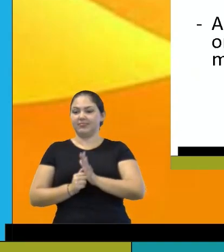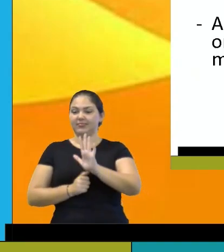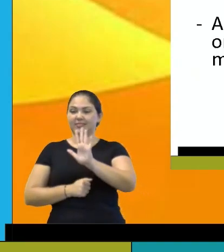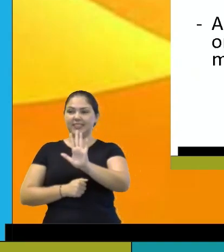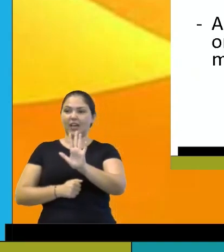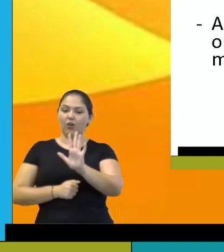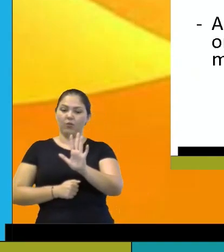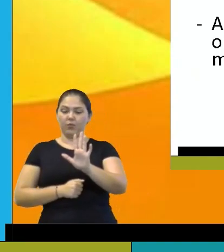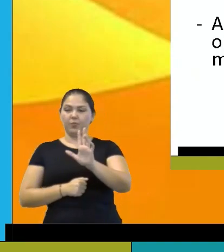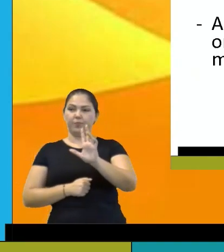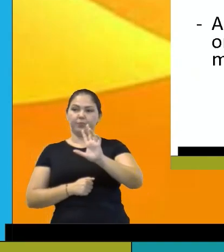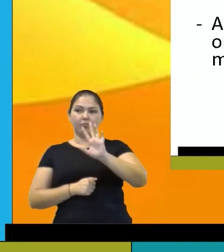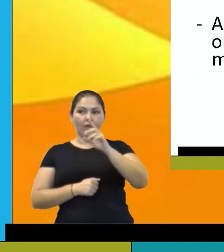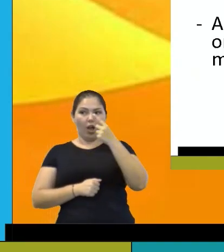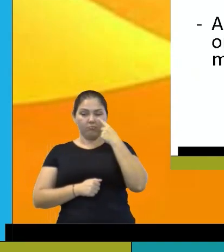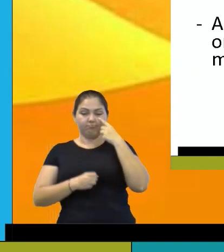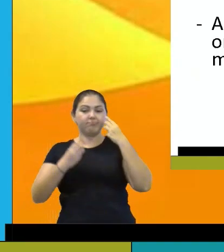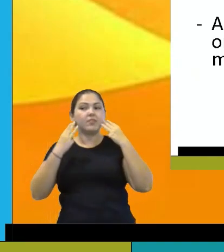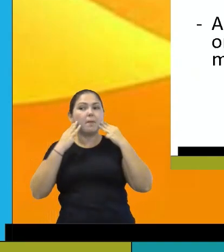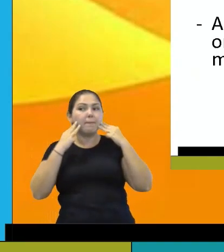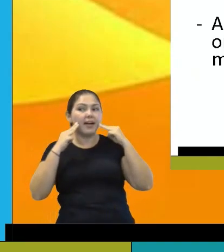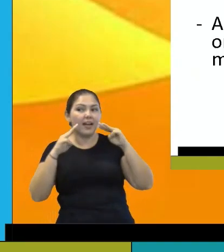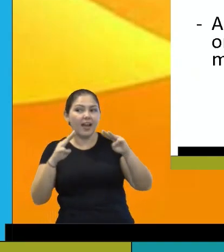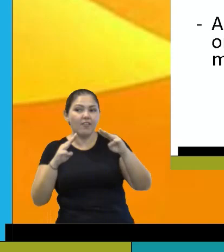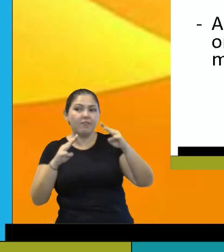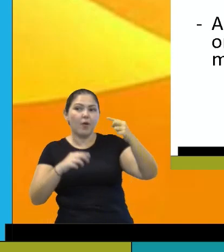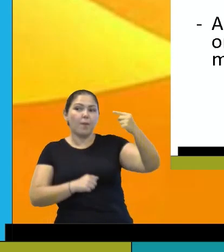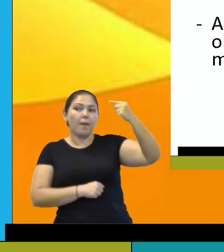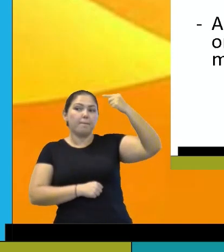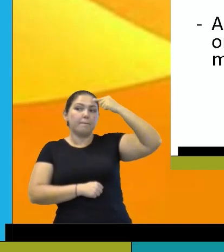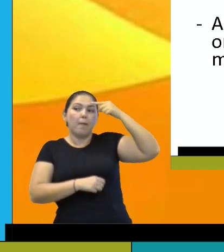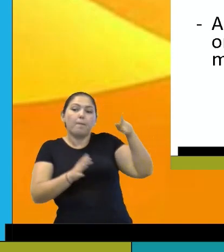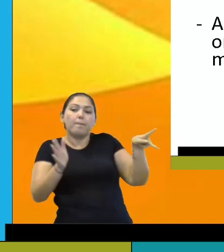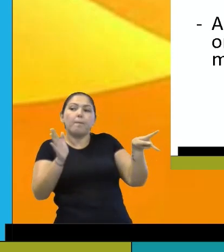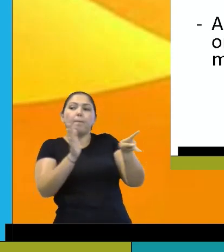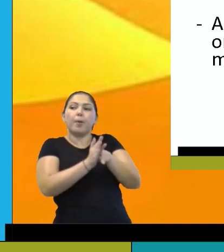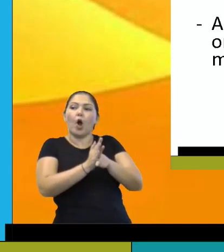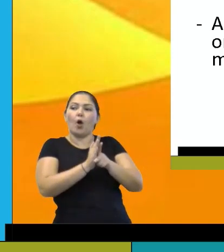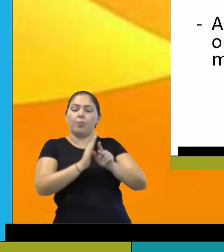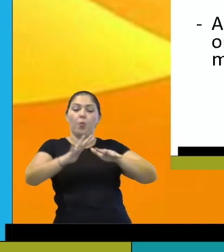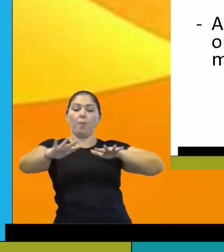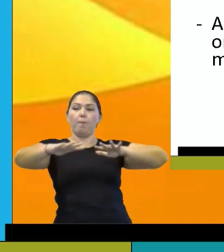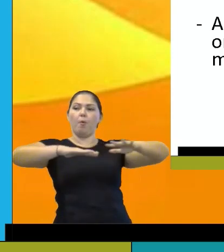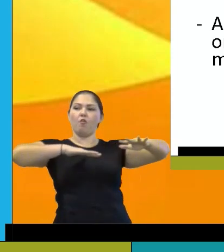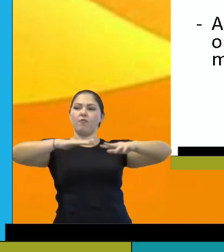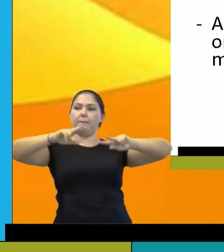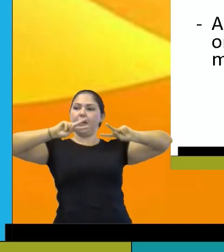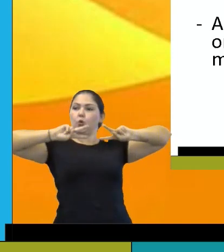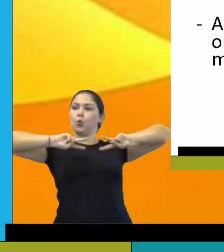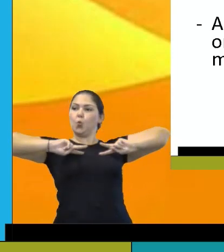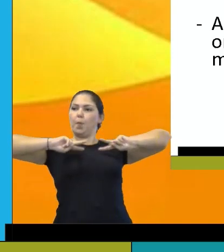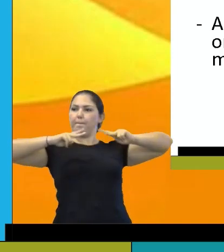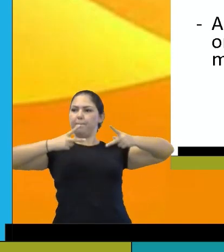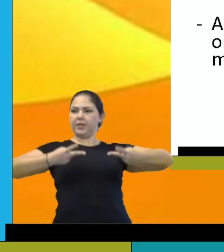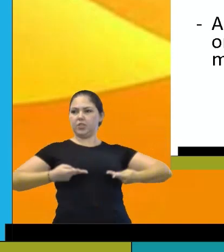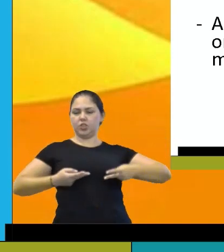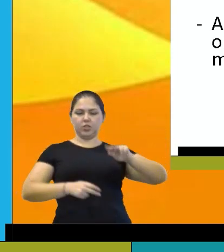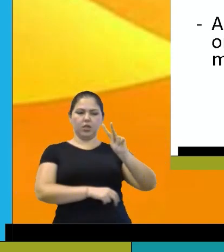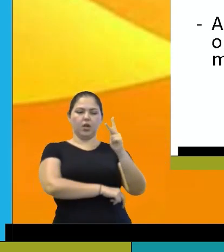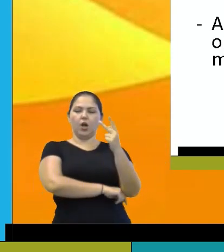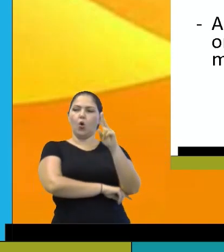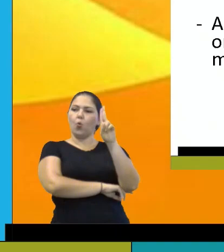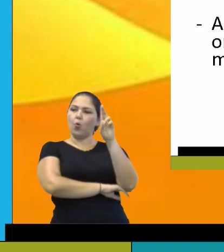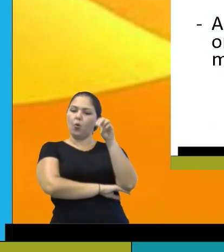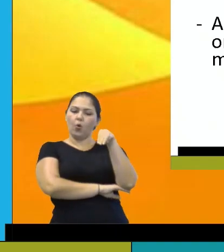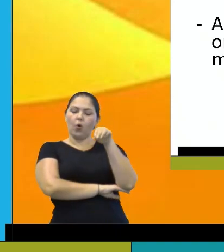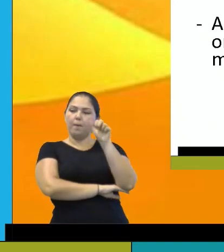em Maquiavel. Maquiavel é um pensador do humanismo, do Renascimento. Se Maquiavel é um homem, um pensador do